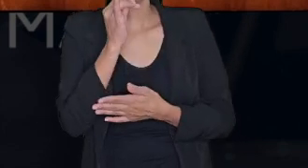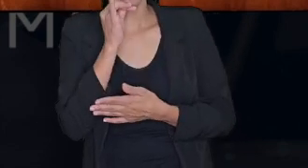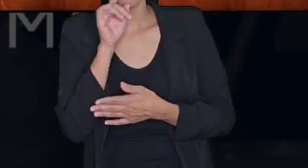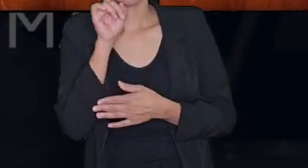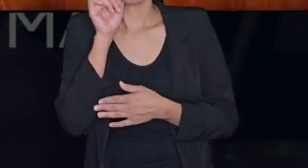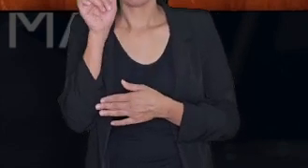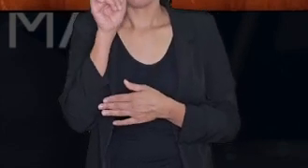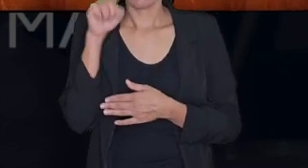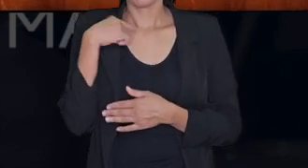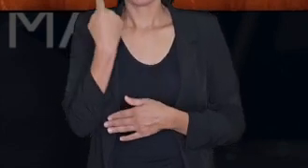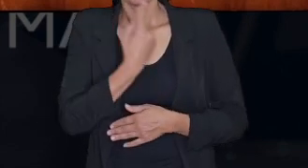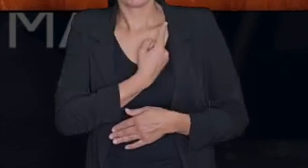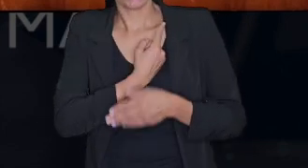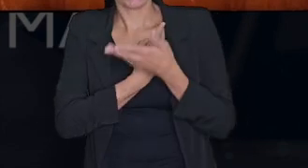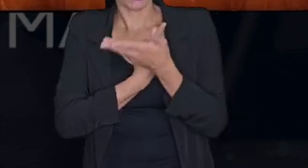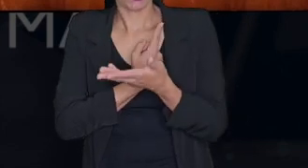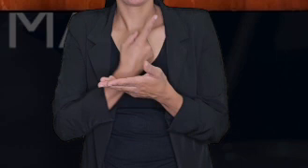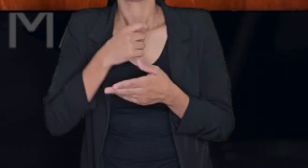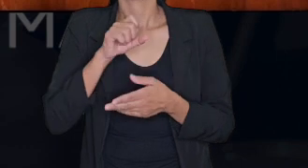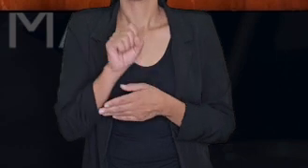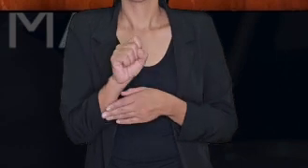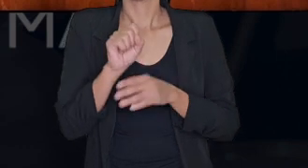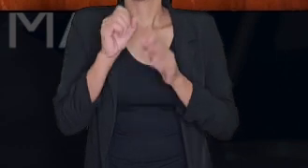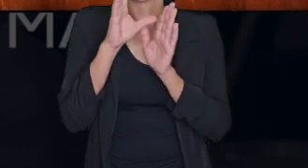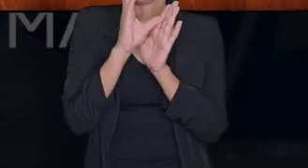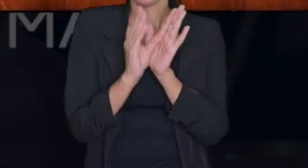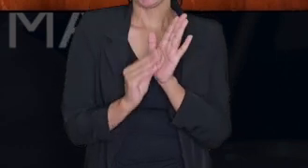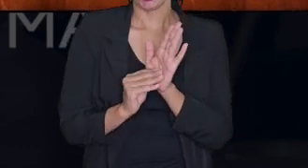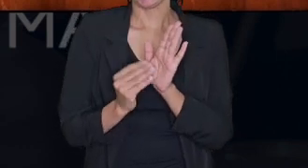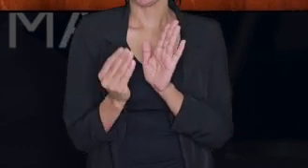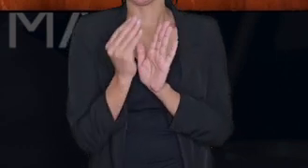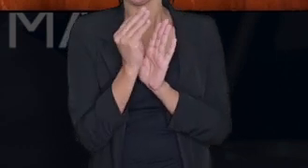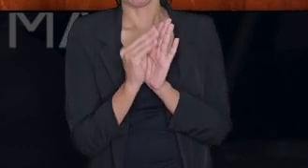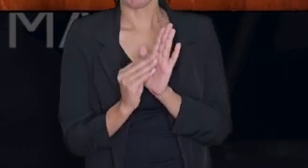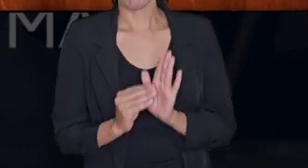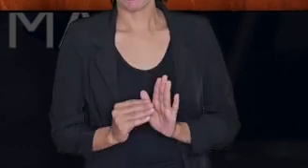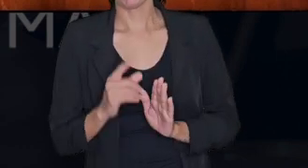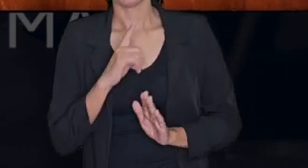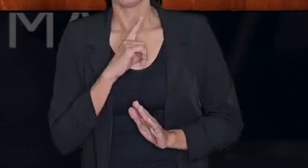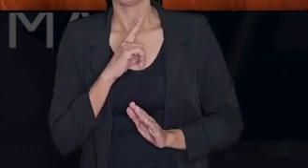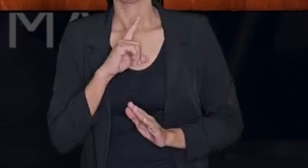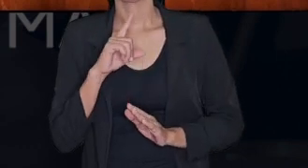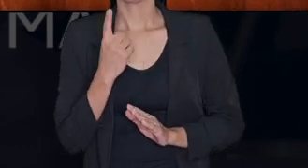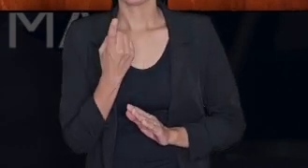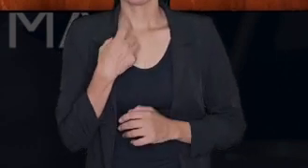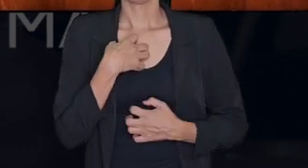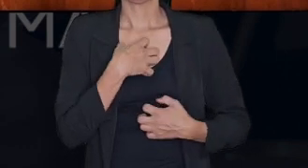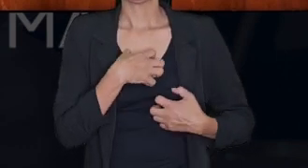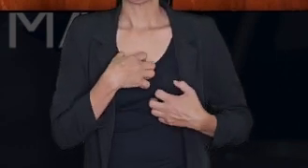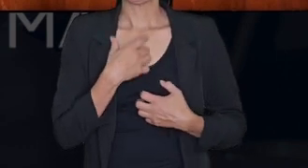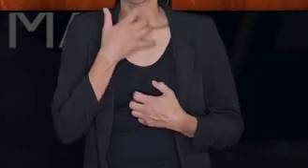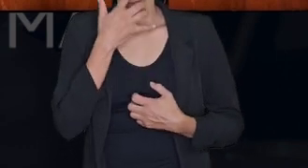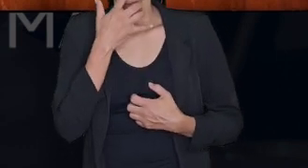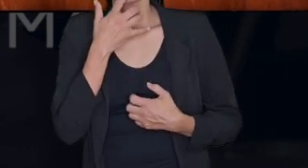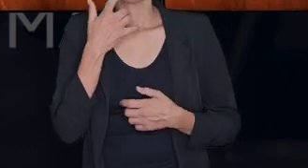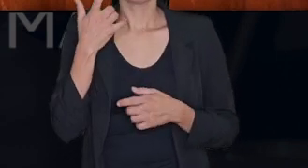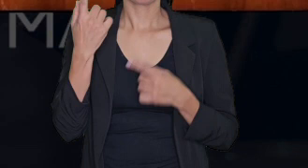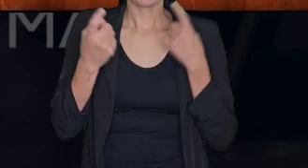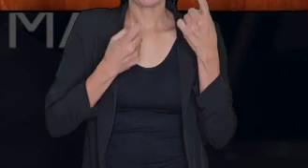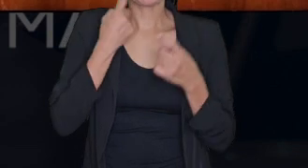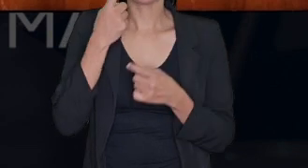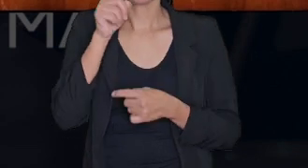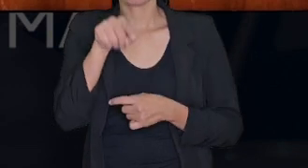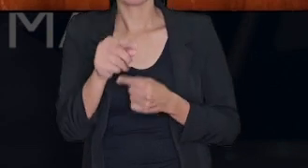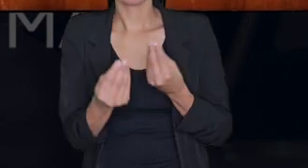eu vou colocar algumas situações que estão lá no nosso sumário, no nosso conteúdo programático daqui.